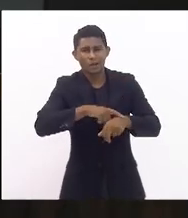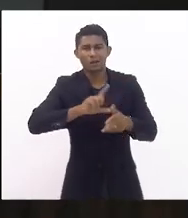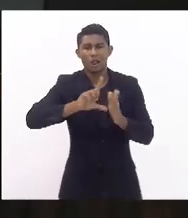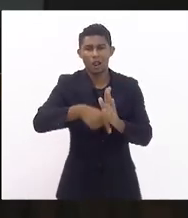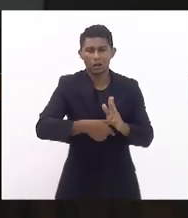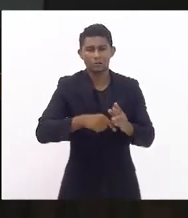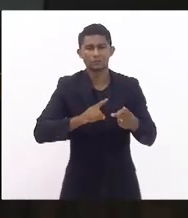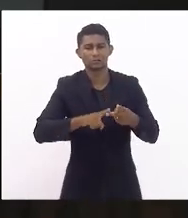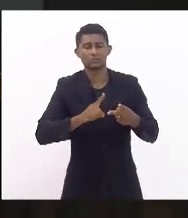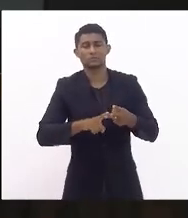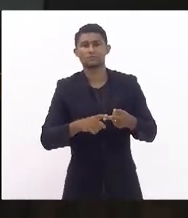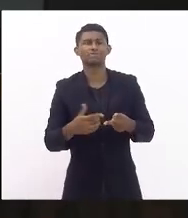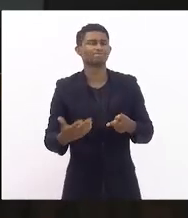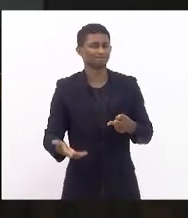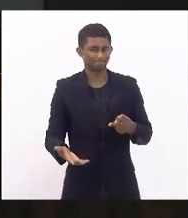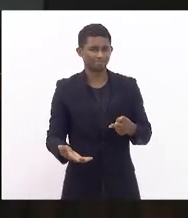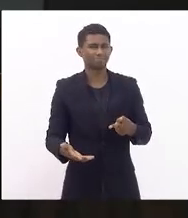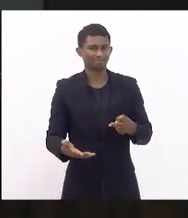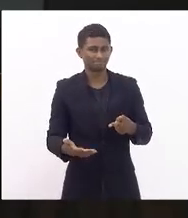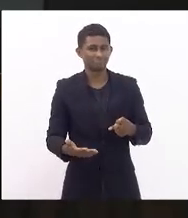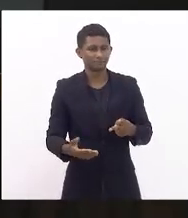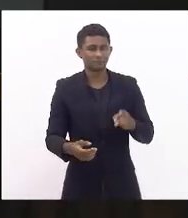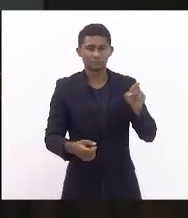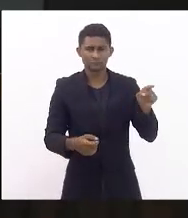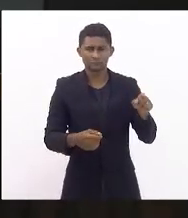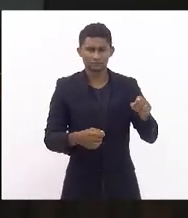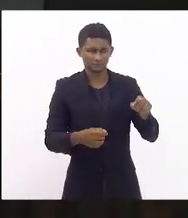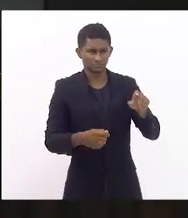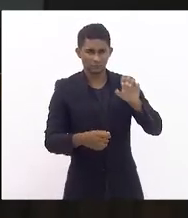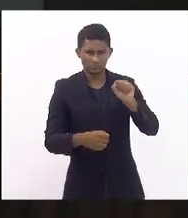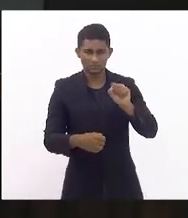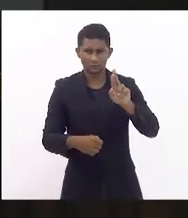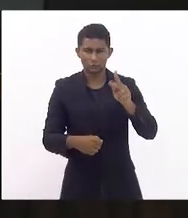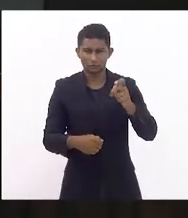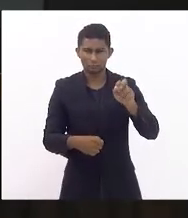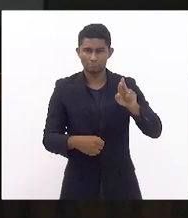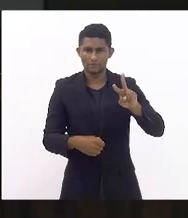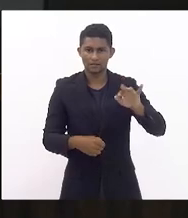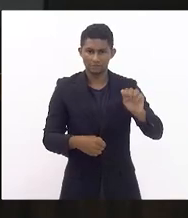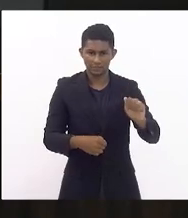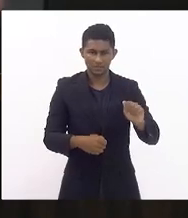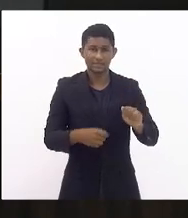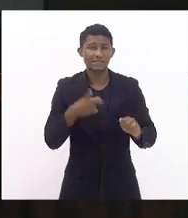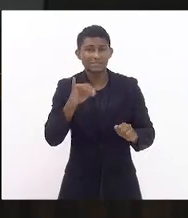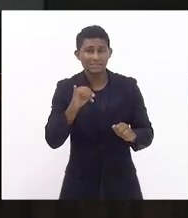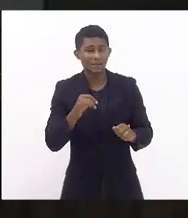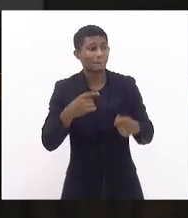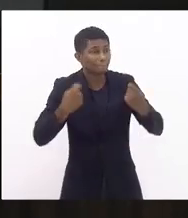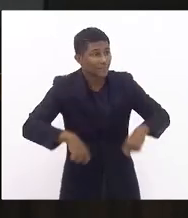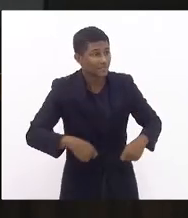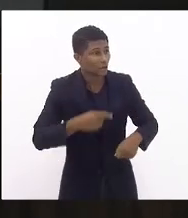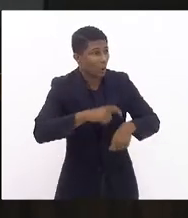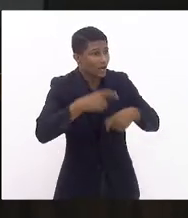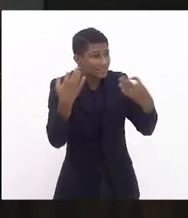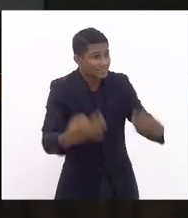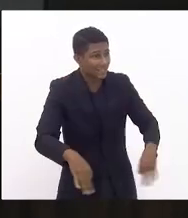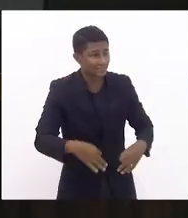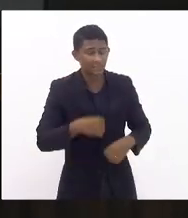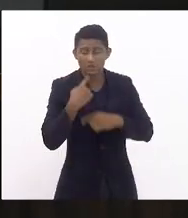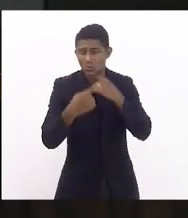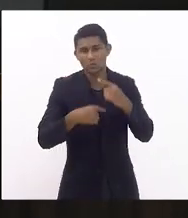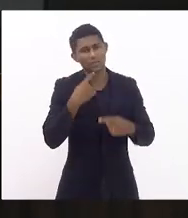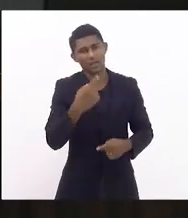assim, dependência da Supervia para chegar no horário certo no trabalho, isso é inadmissível. Então, eu acho que